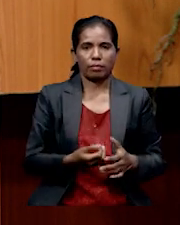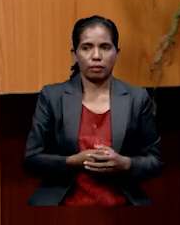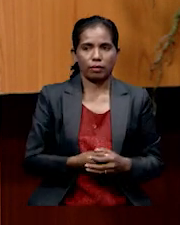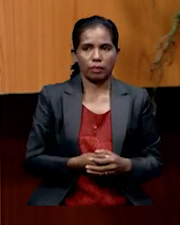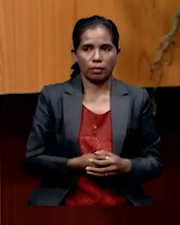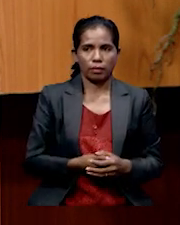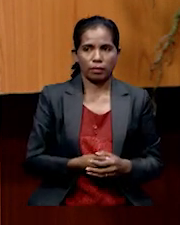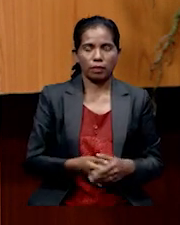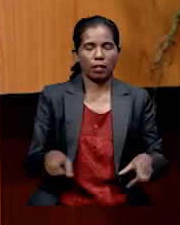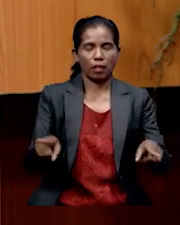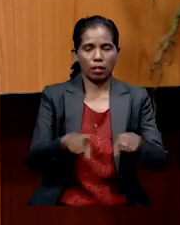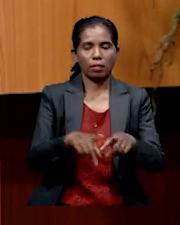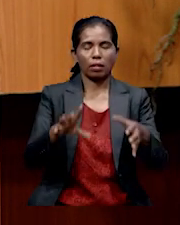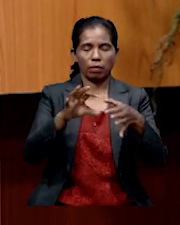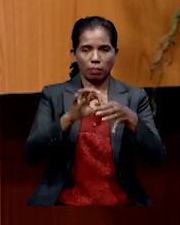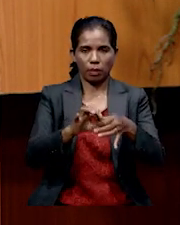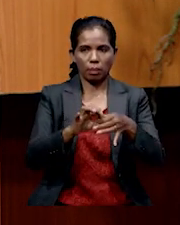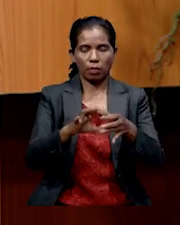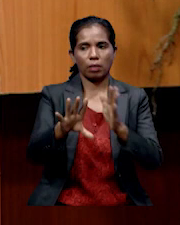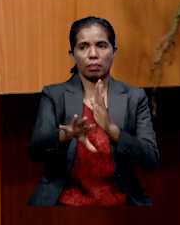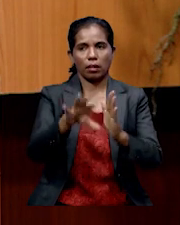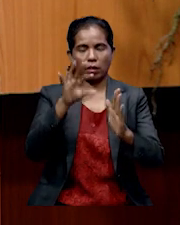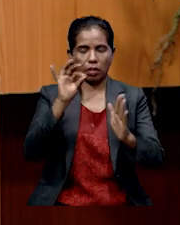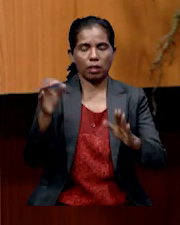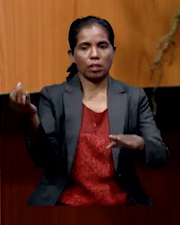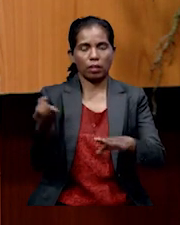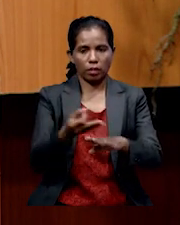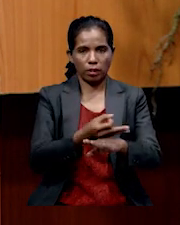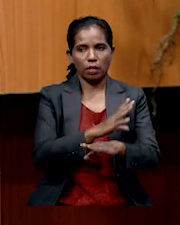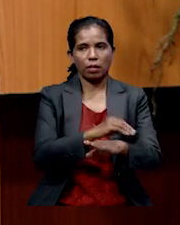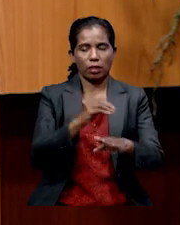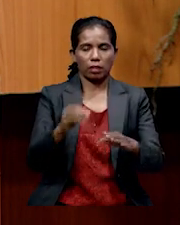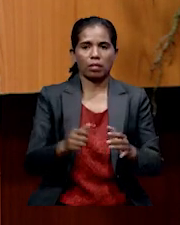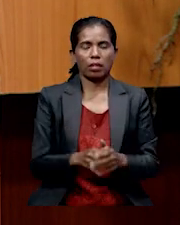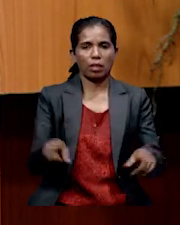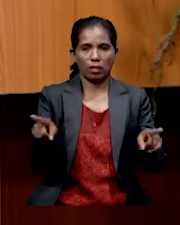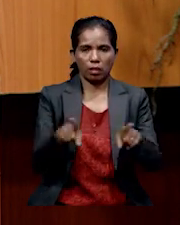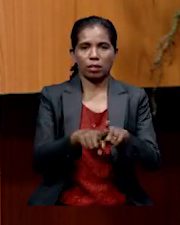Documentado. E não é membro do Comitê Central, nem eleito. E a minha documentação, ho, nessa